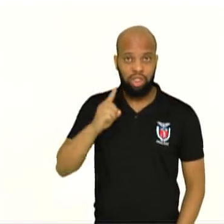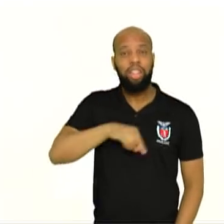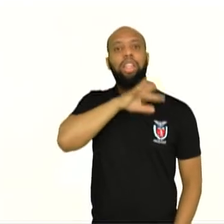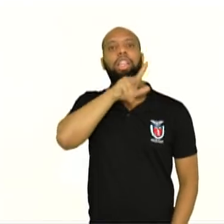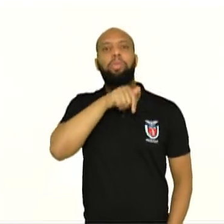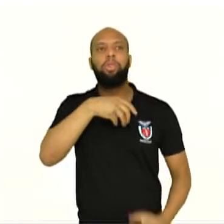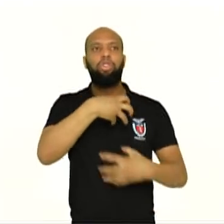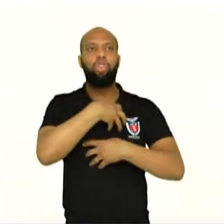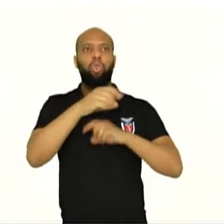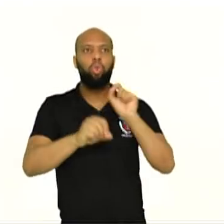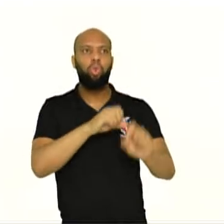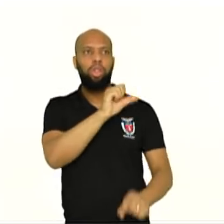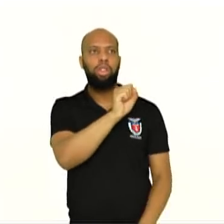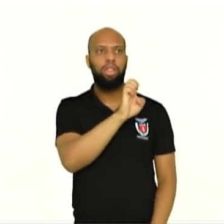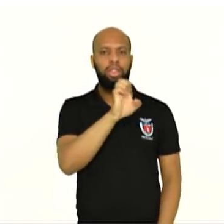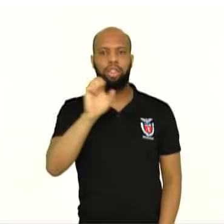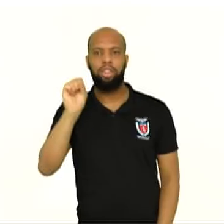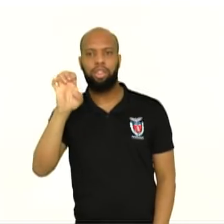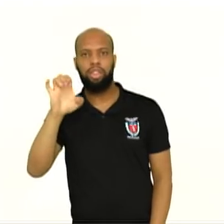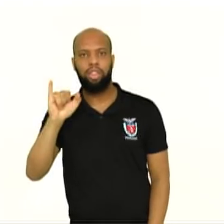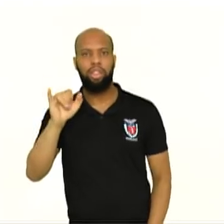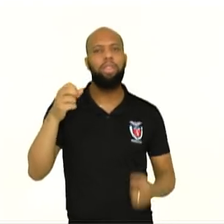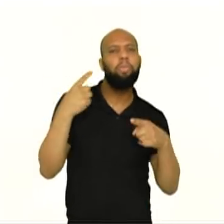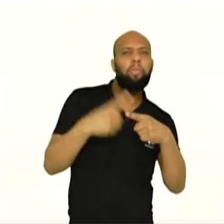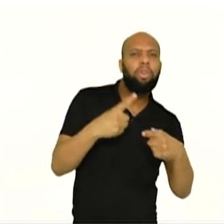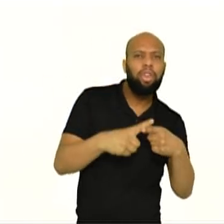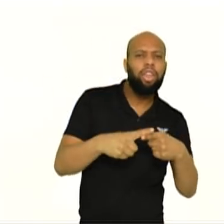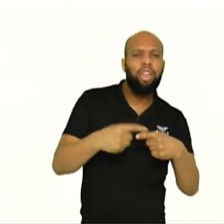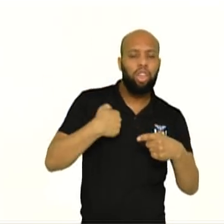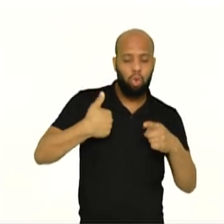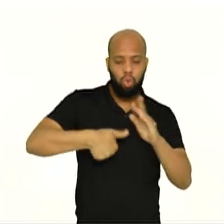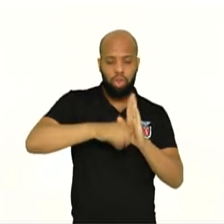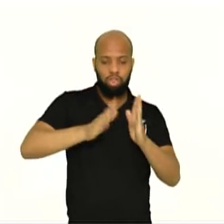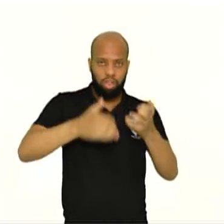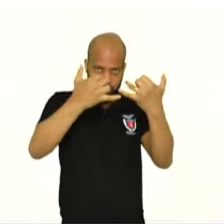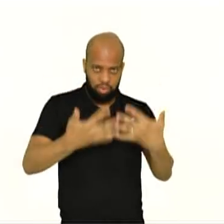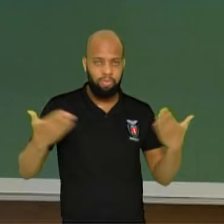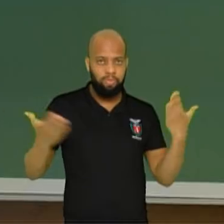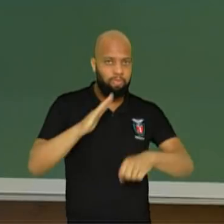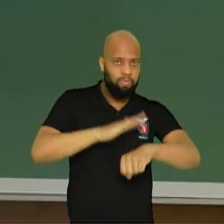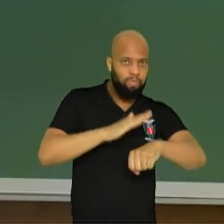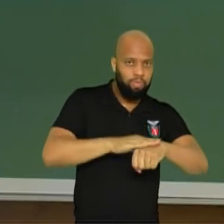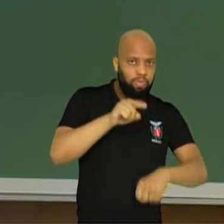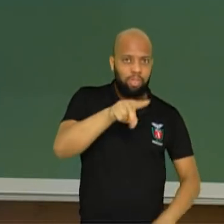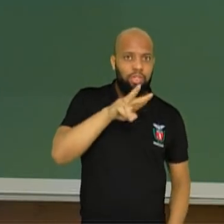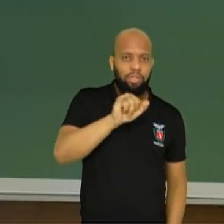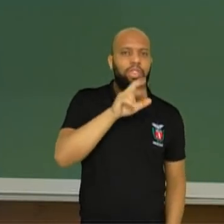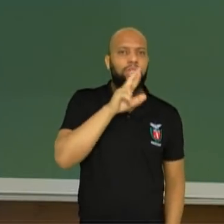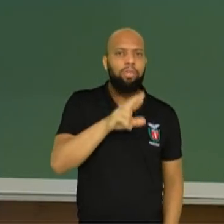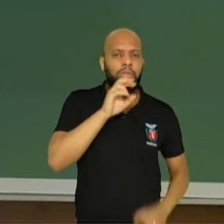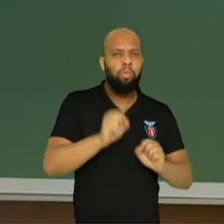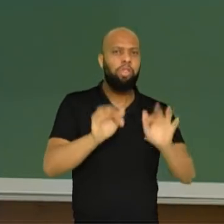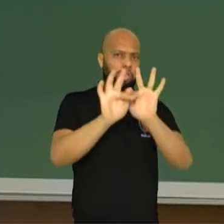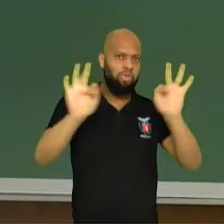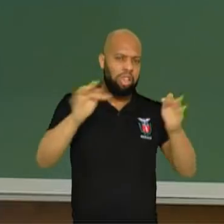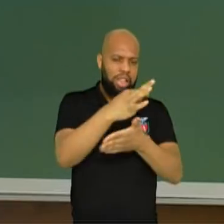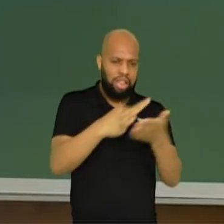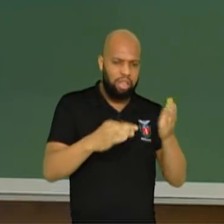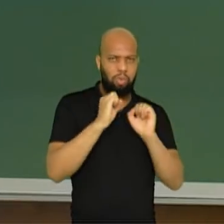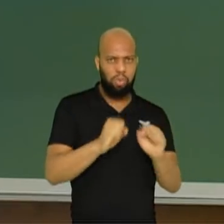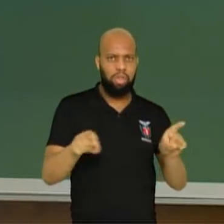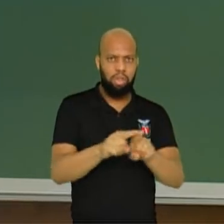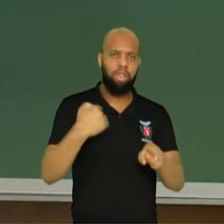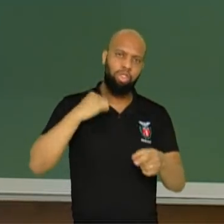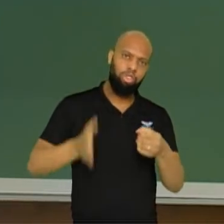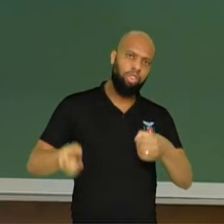animais sésseis. Por quê? Eu te expliquei, então você vai responder no seu caderno, pode fazer uma frase, um pequeno textinho e